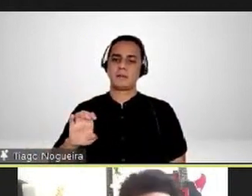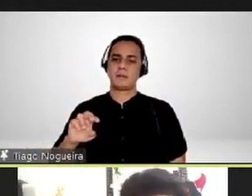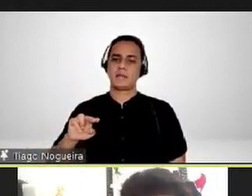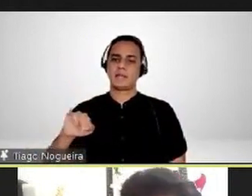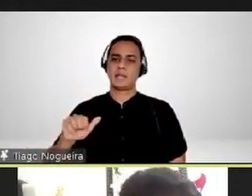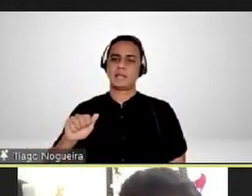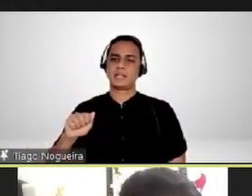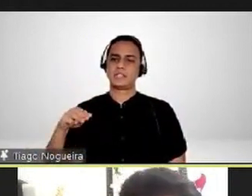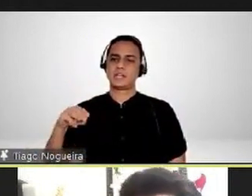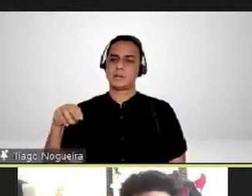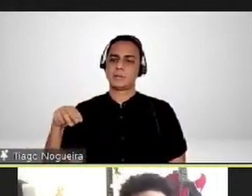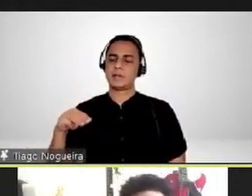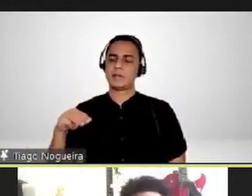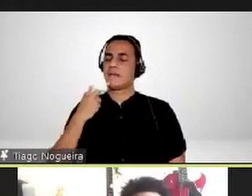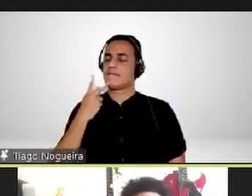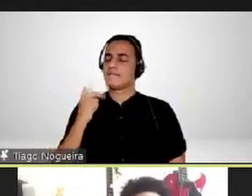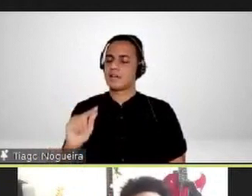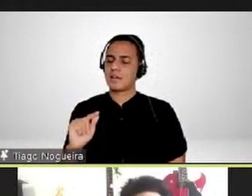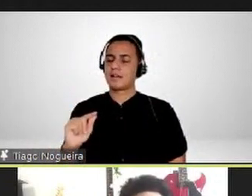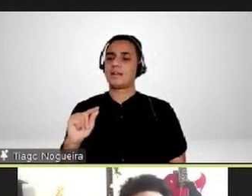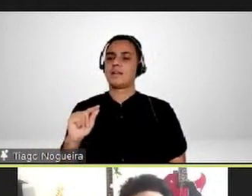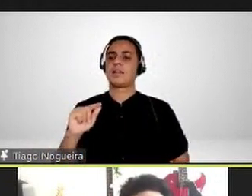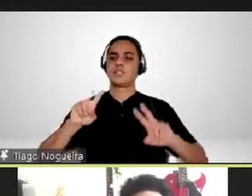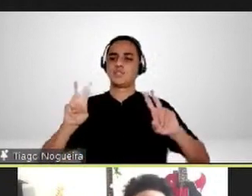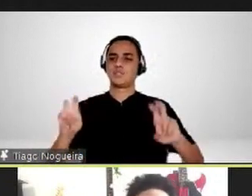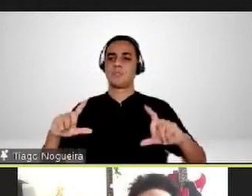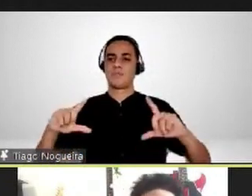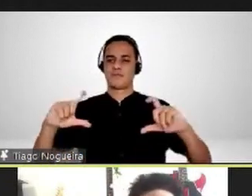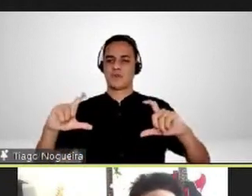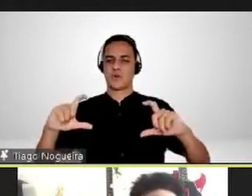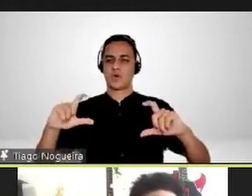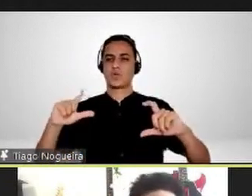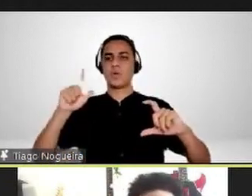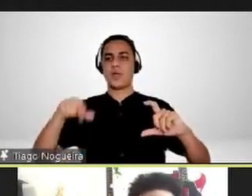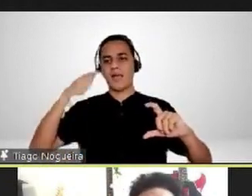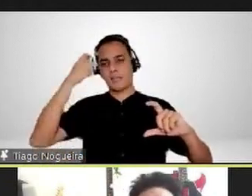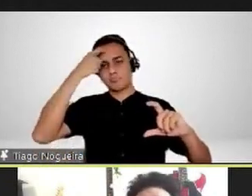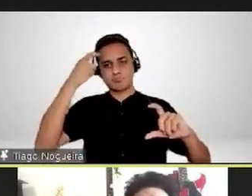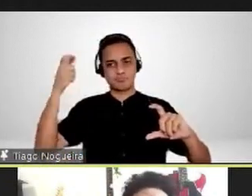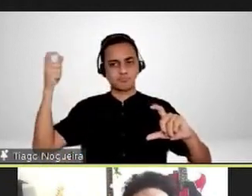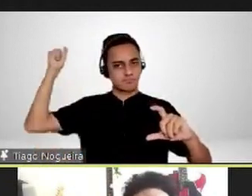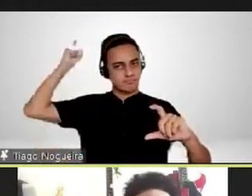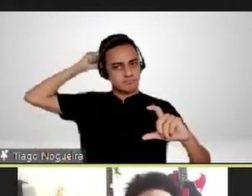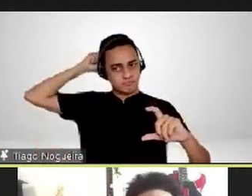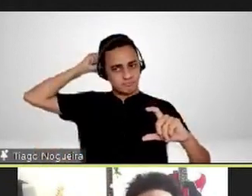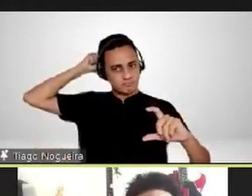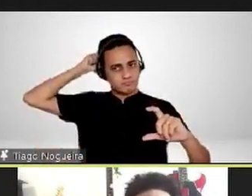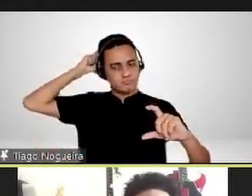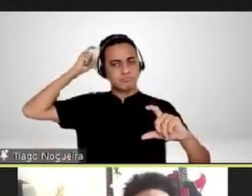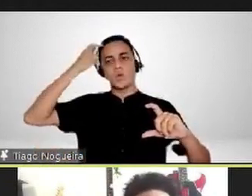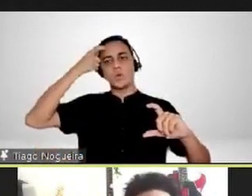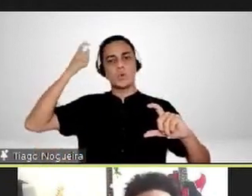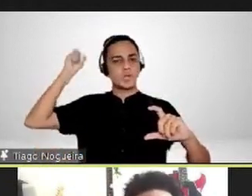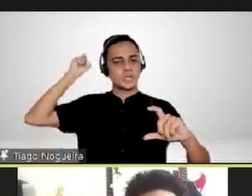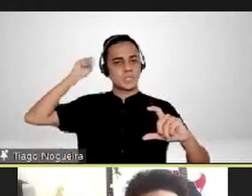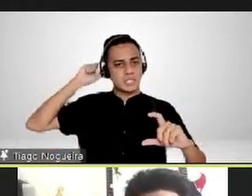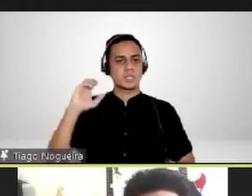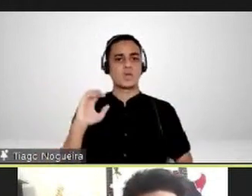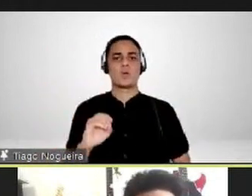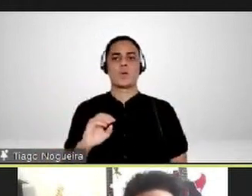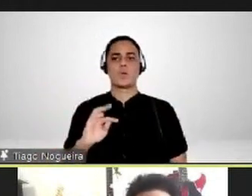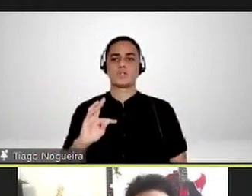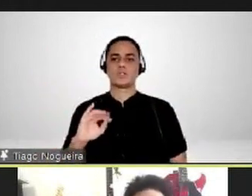inconsciente óptico, né? Ou seja, o inconsciente não é exatamente a memória, né?